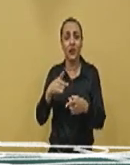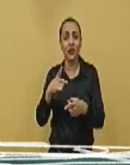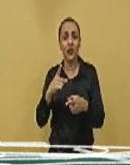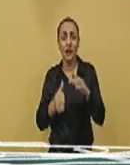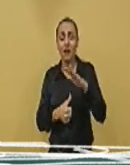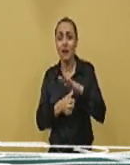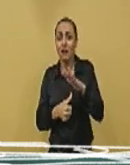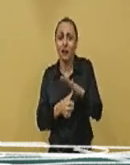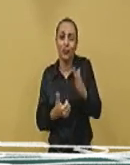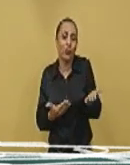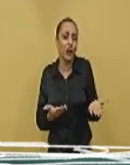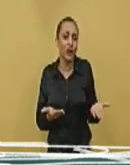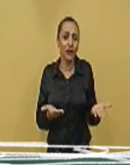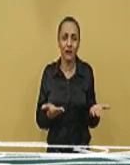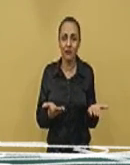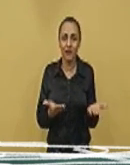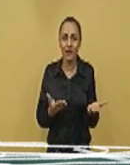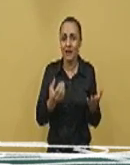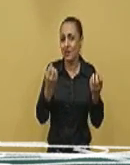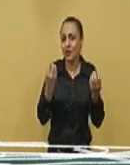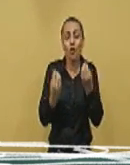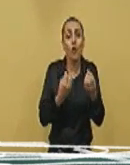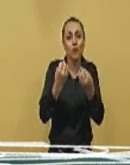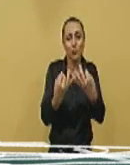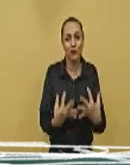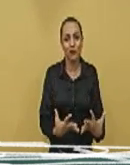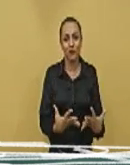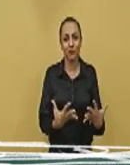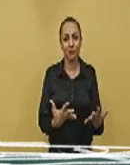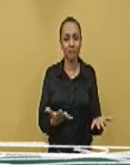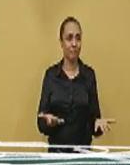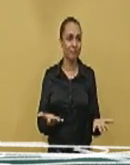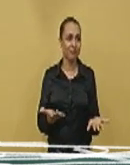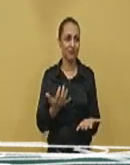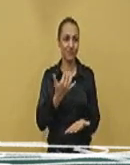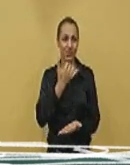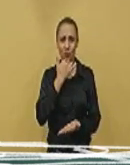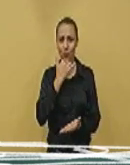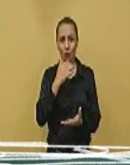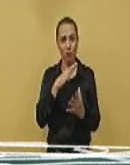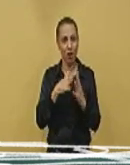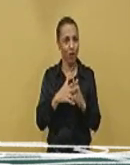por que a reitoria... como explicar gestor... Corta o áudio da Gislaine, por favor.